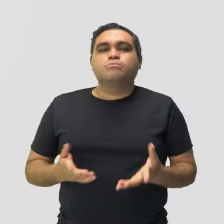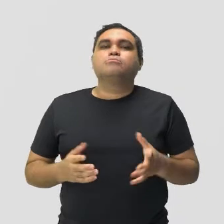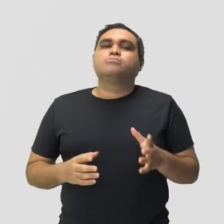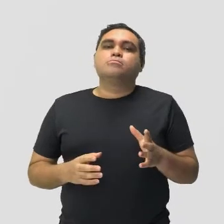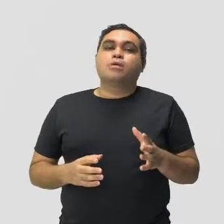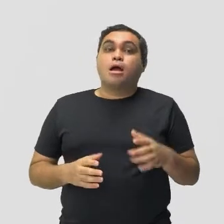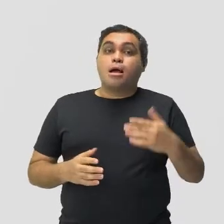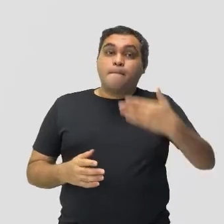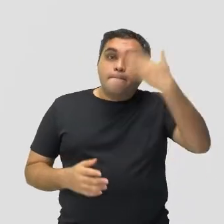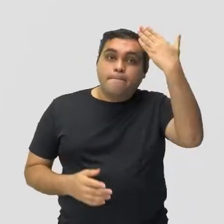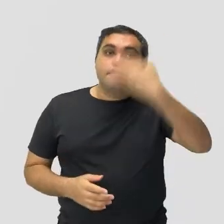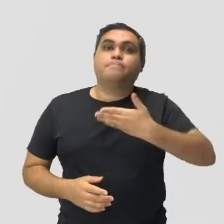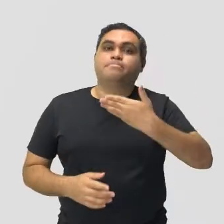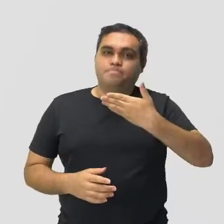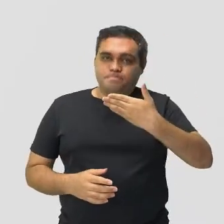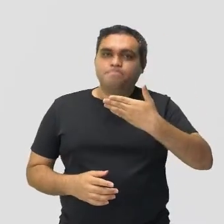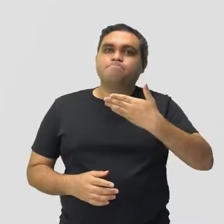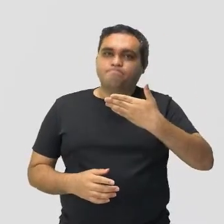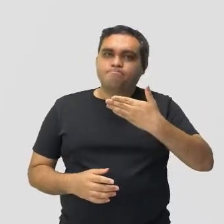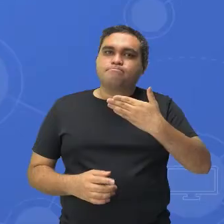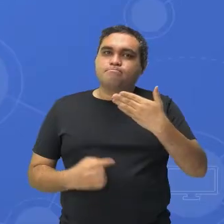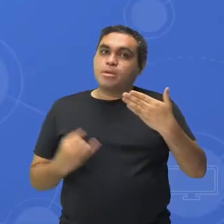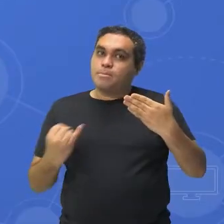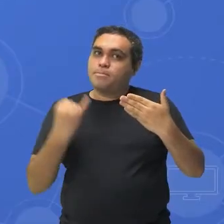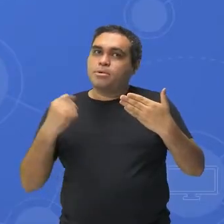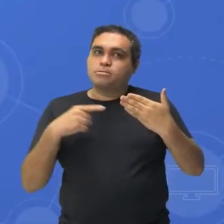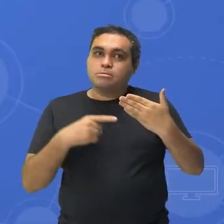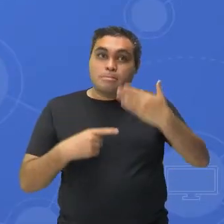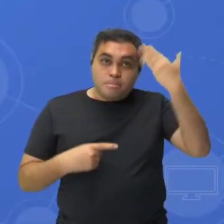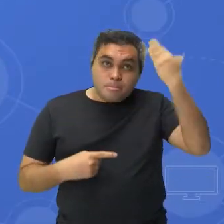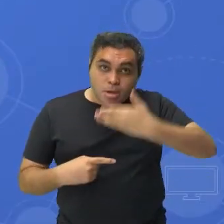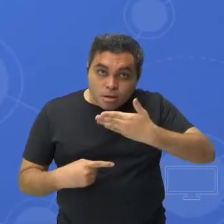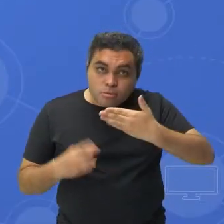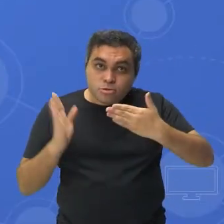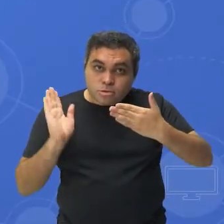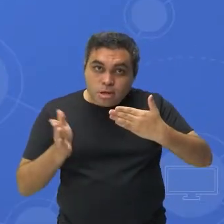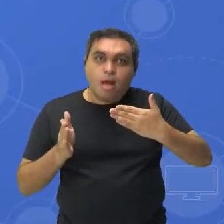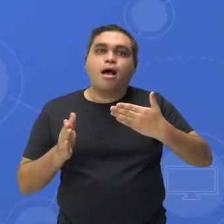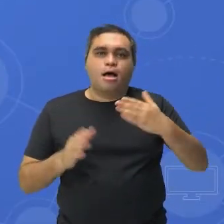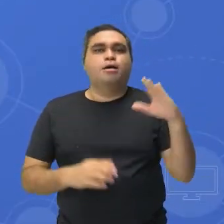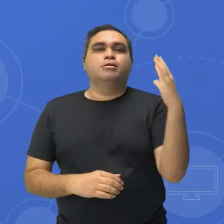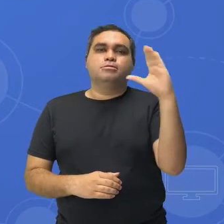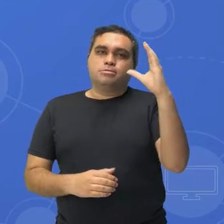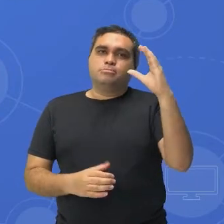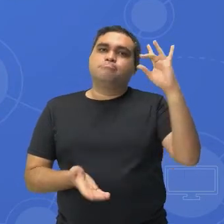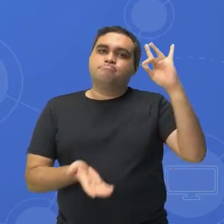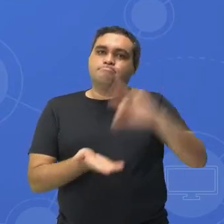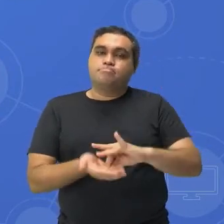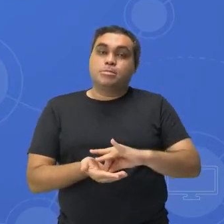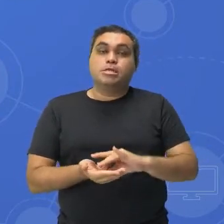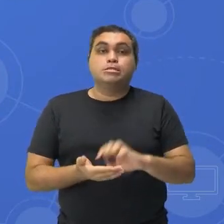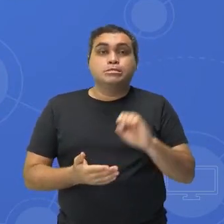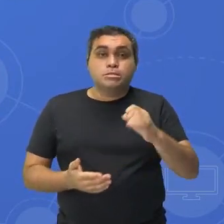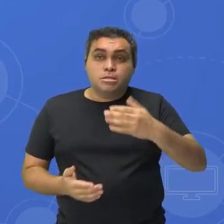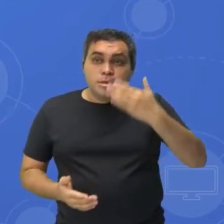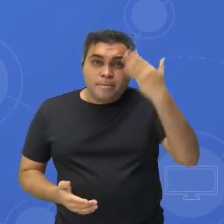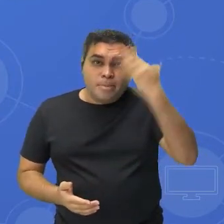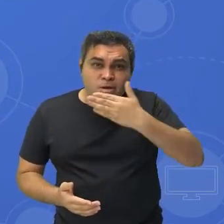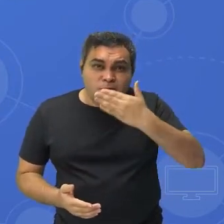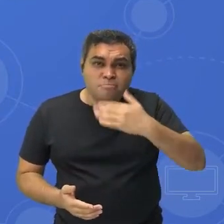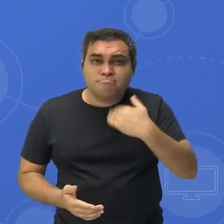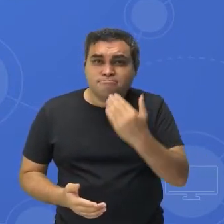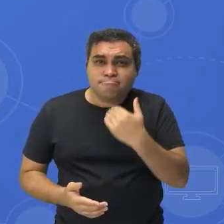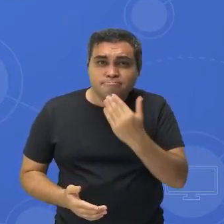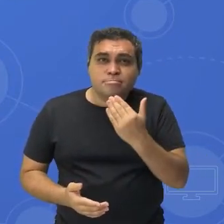A comprovação, tem que provar. Se for comprovado, então é científico. Se não conseguir comprovar, não é